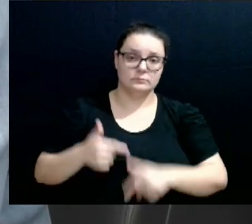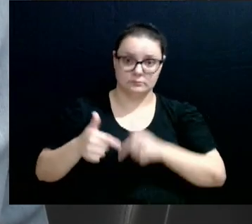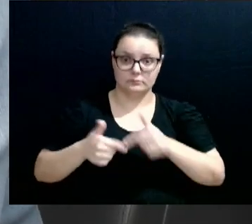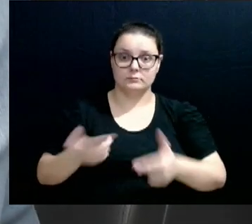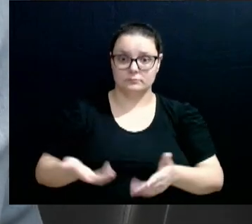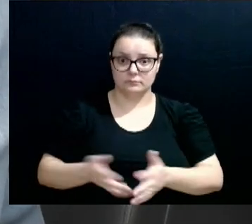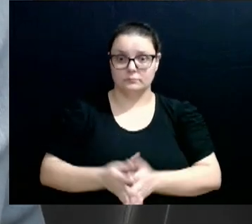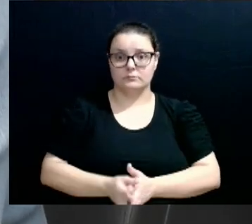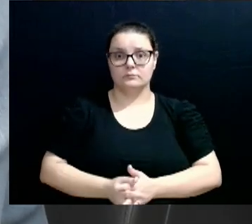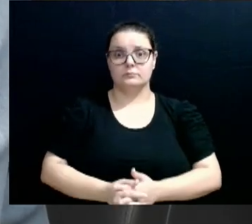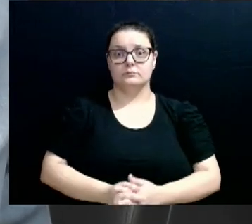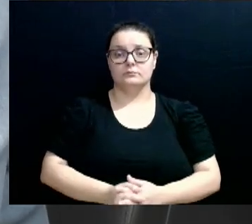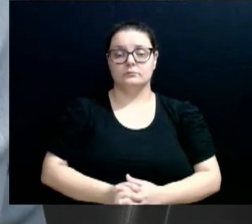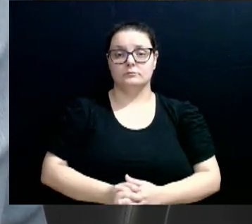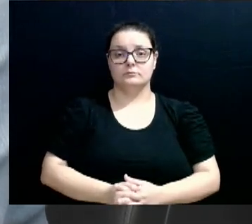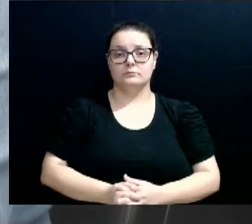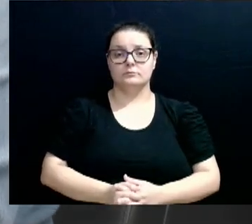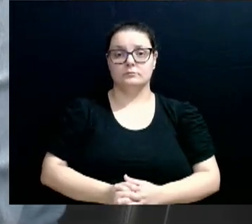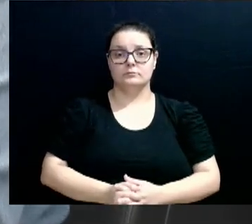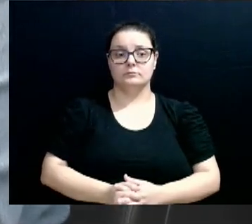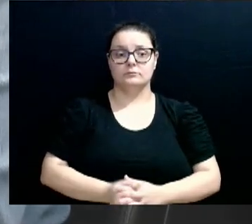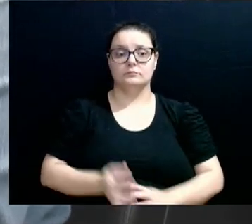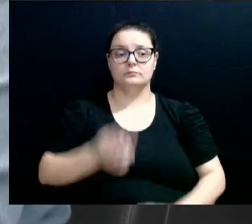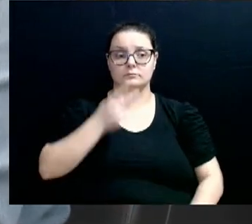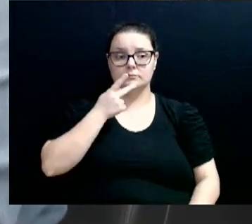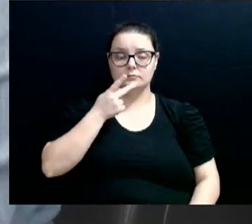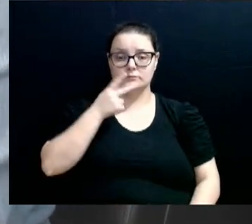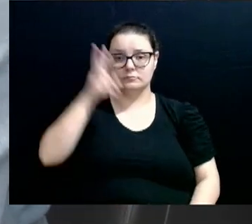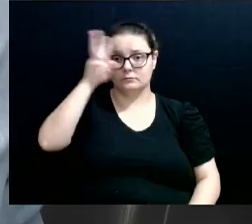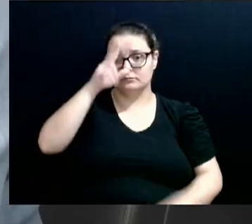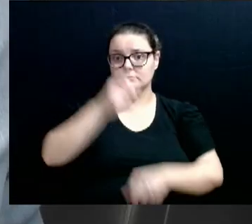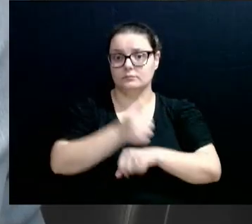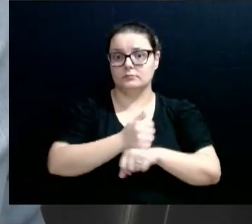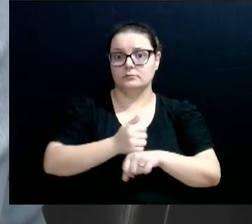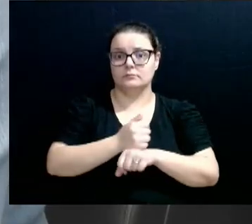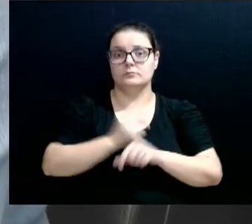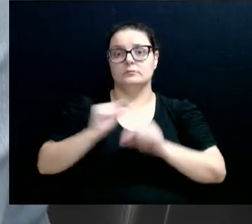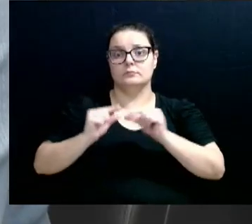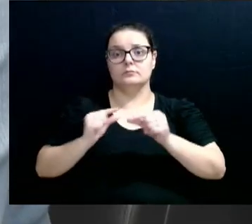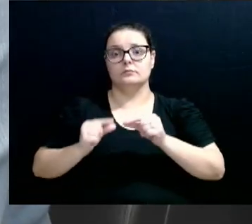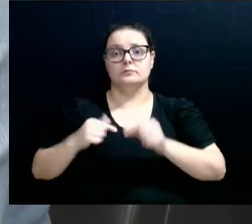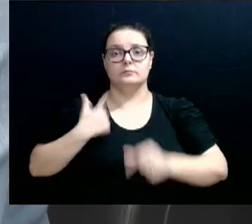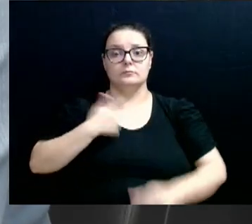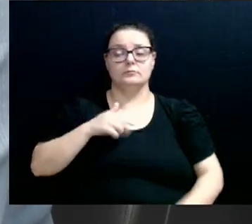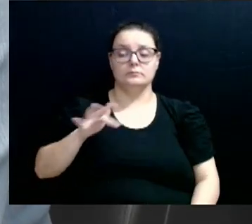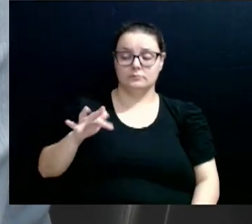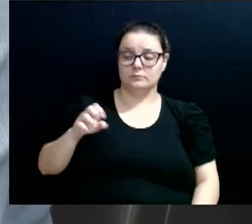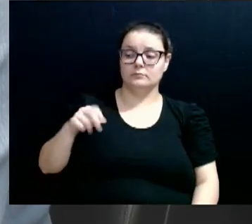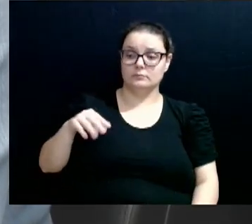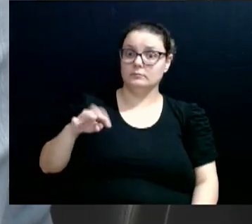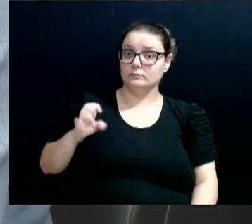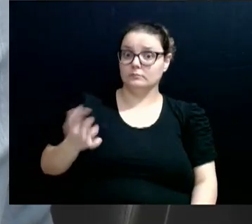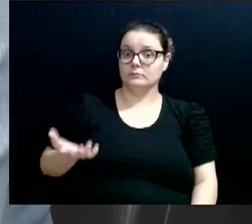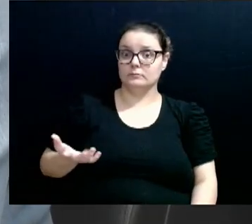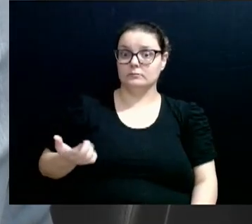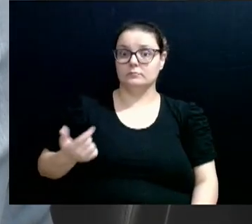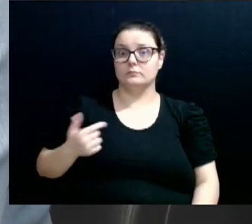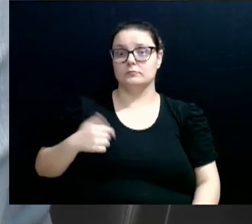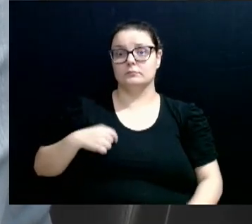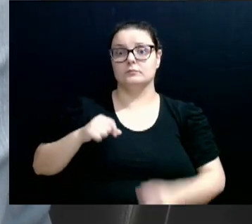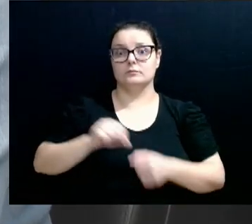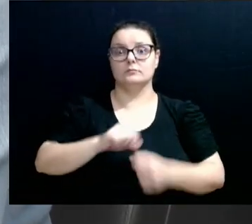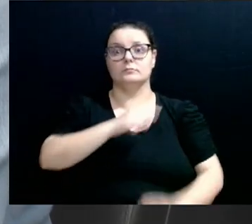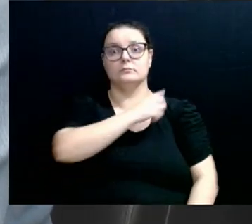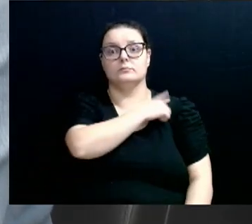digamos que os historiadores eles eram um pouco a nossa fonte ali. E eu fiz ensino médio noturno, né?